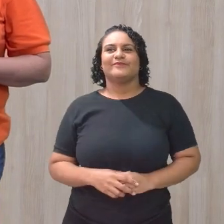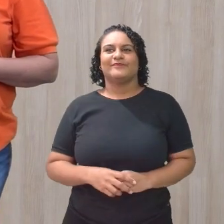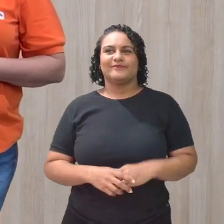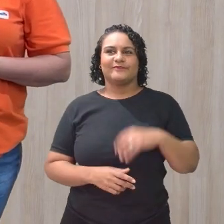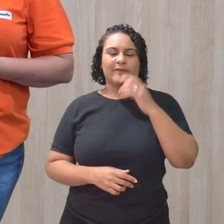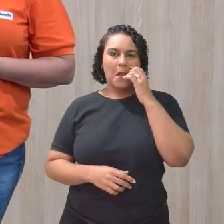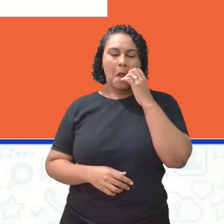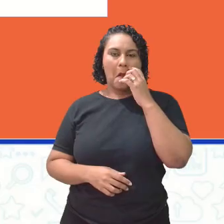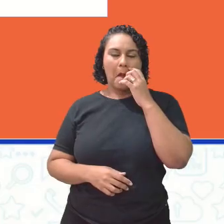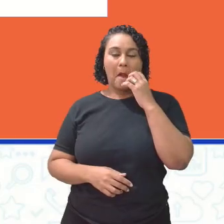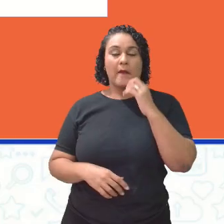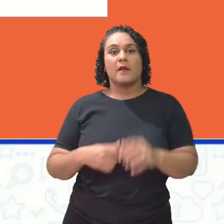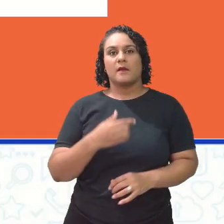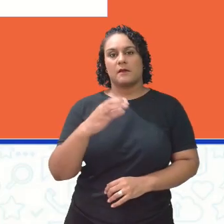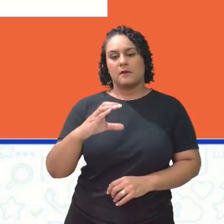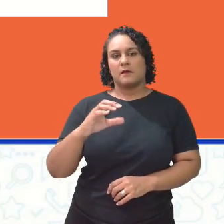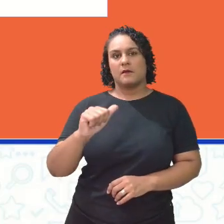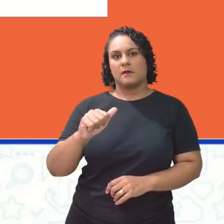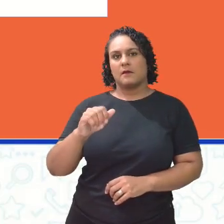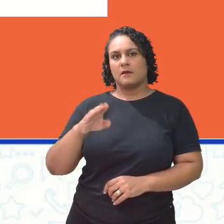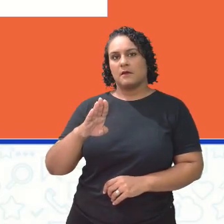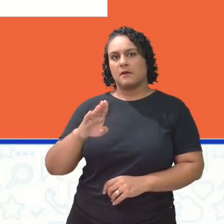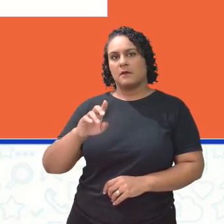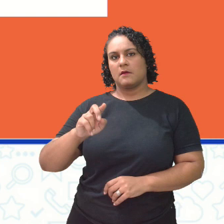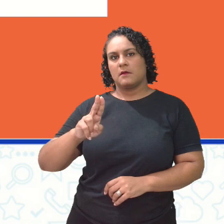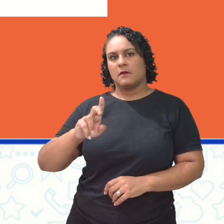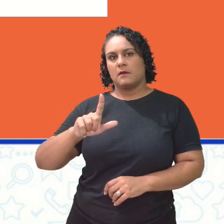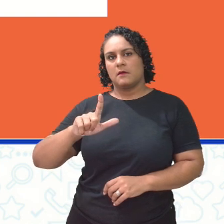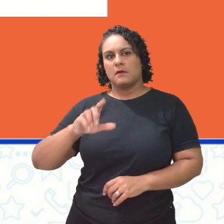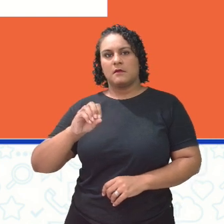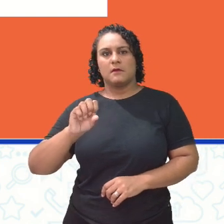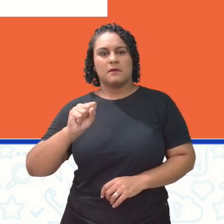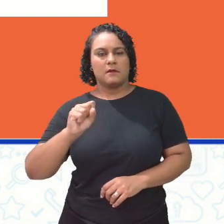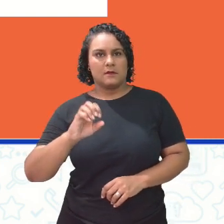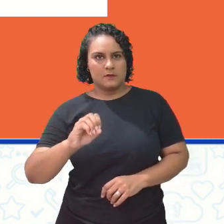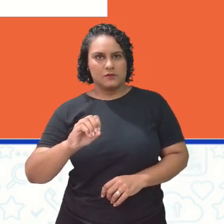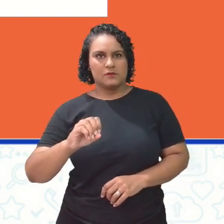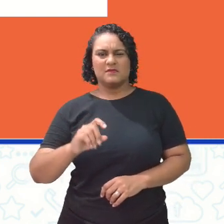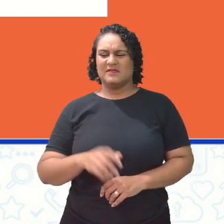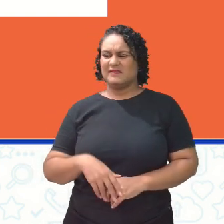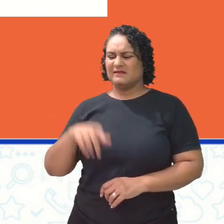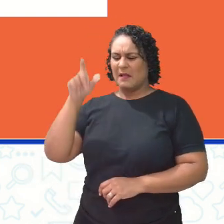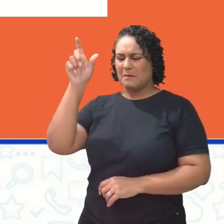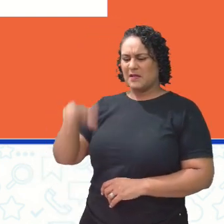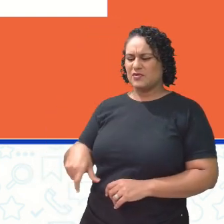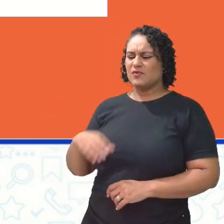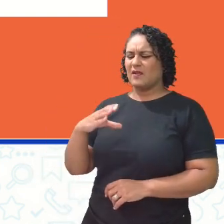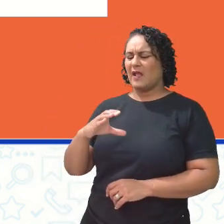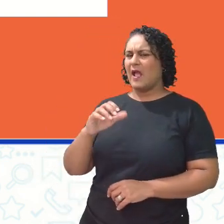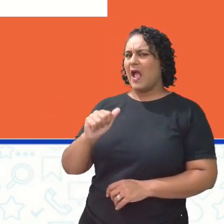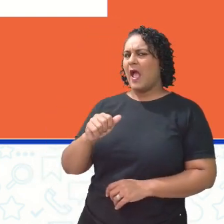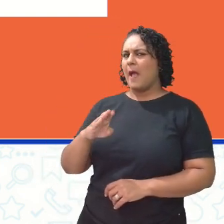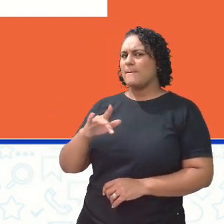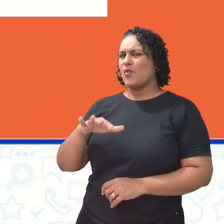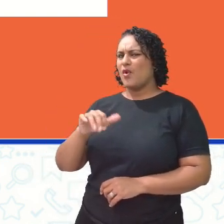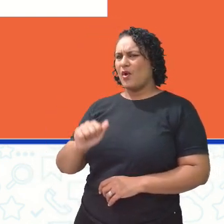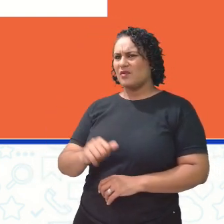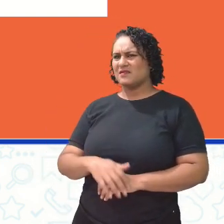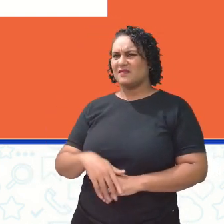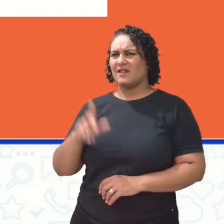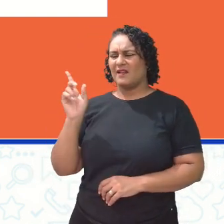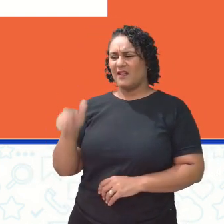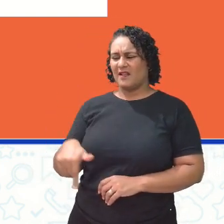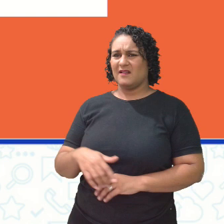mesmo? Então, cabuloso. E aí, já ouviram essa palavra fulano? É muito cabuloso, viu? Olha, ela